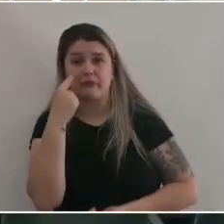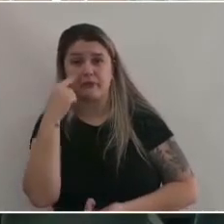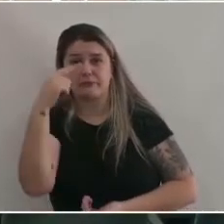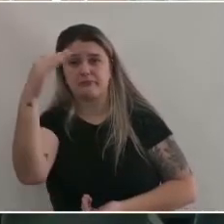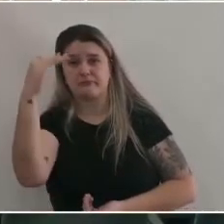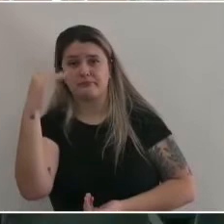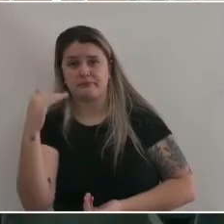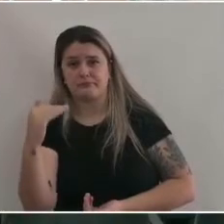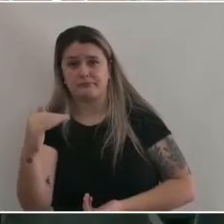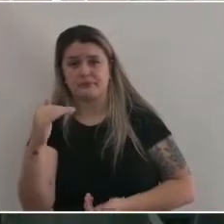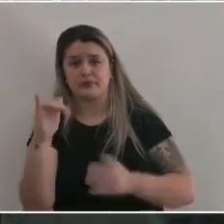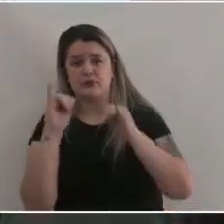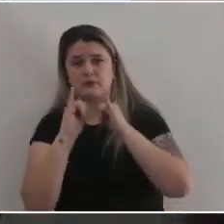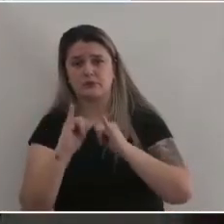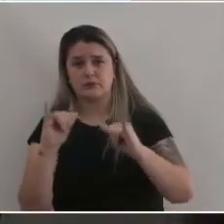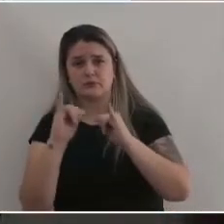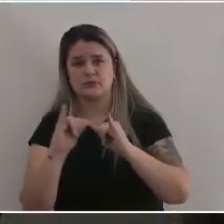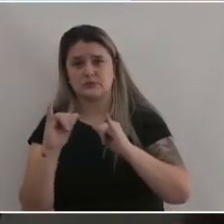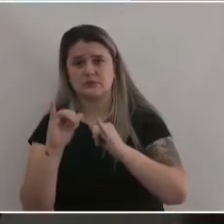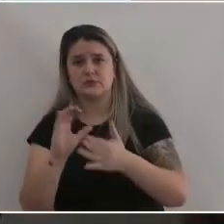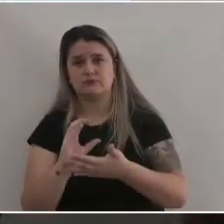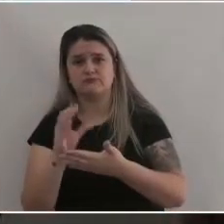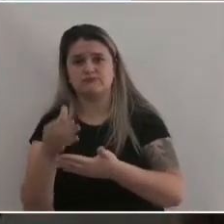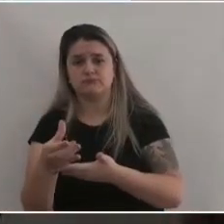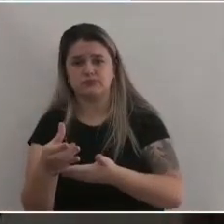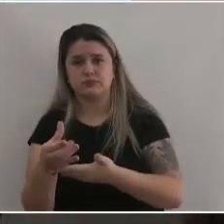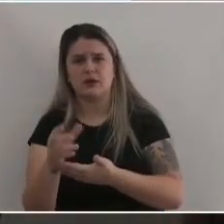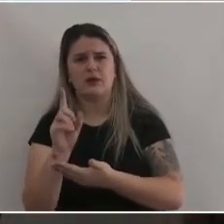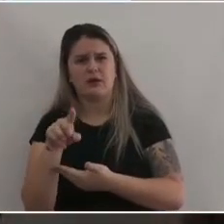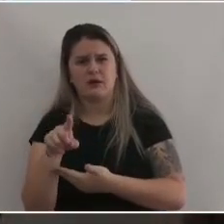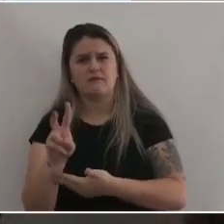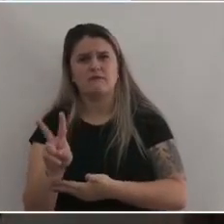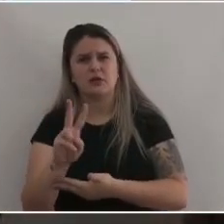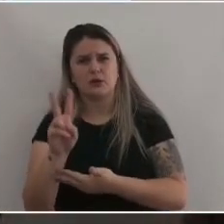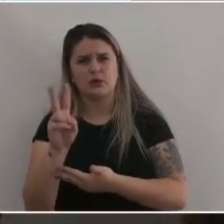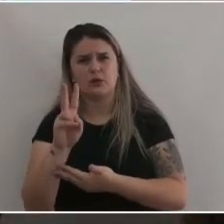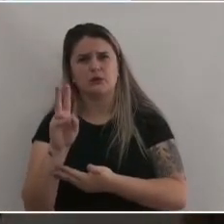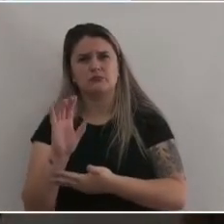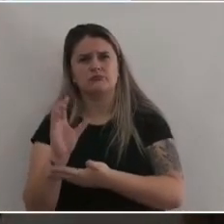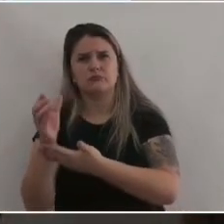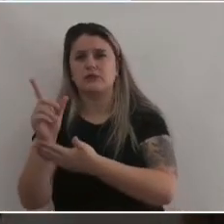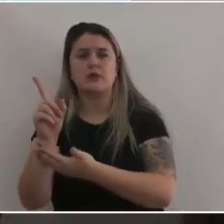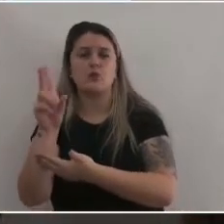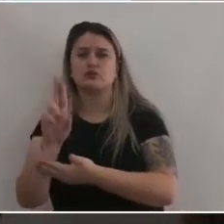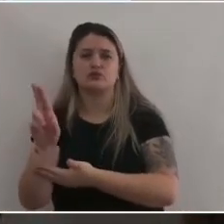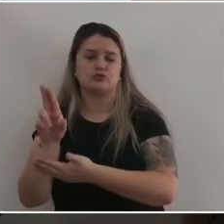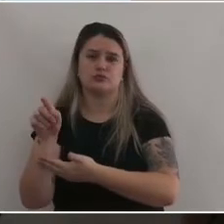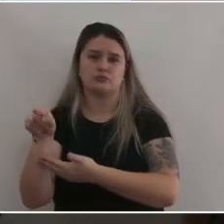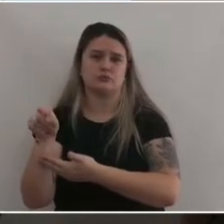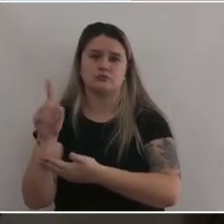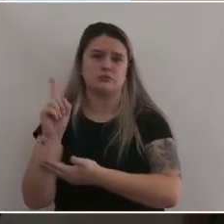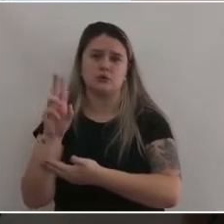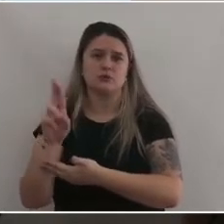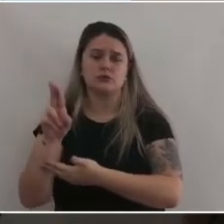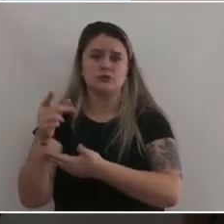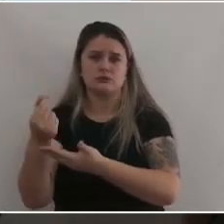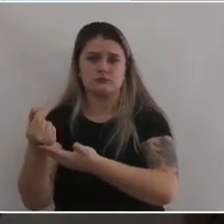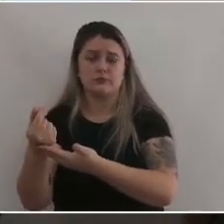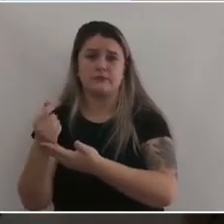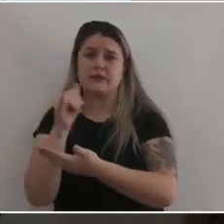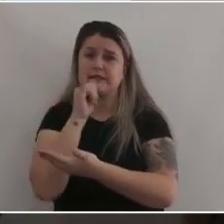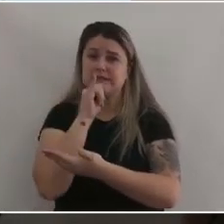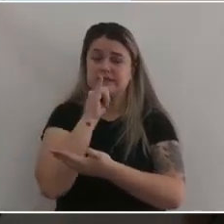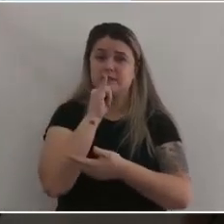ali nas informações da devolução, é o valor devolvido não utilizado. Certo. Né? Então, Não, teve sim. um exemplo